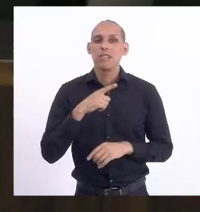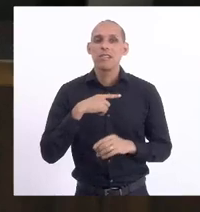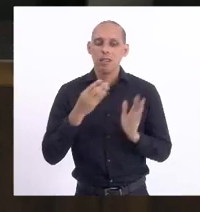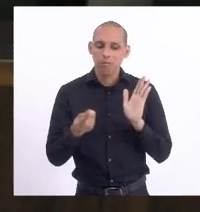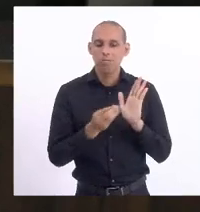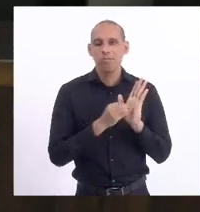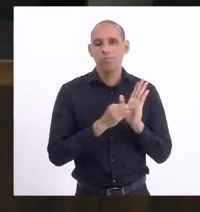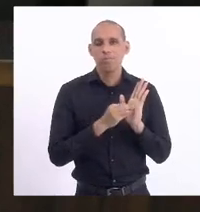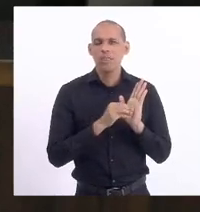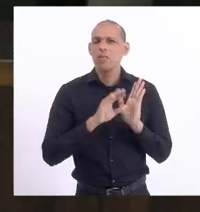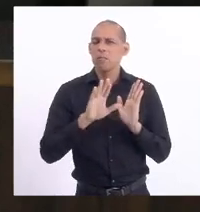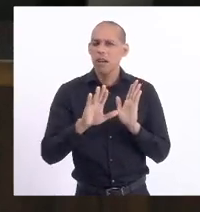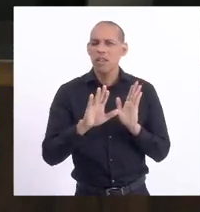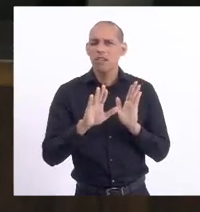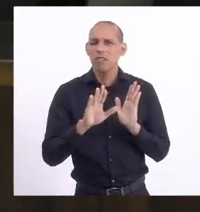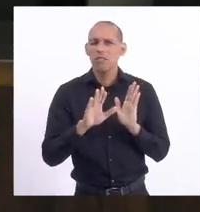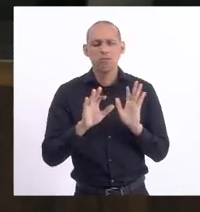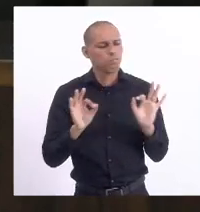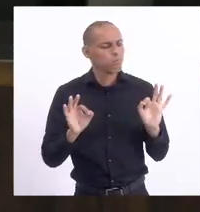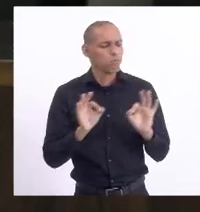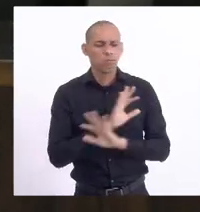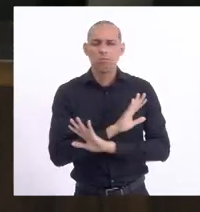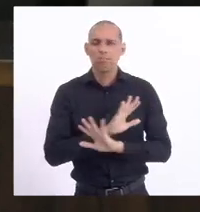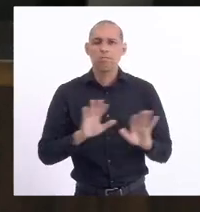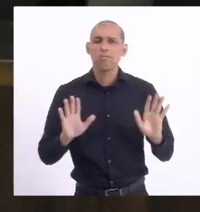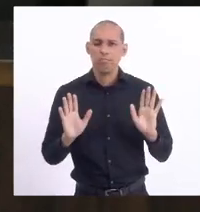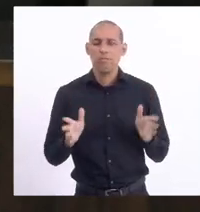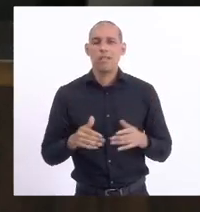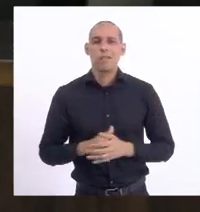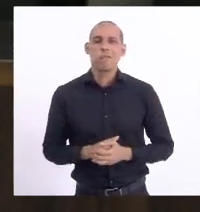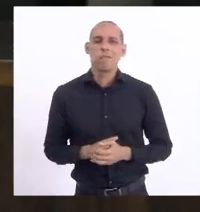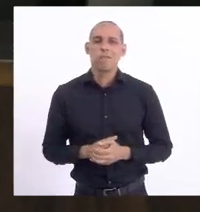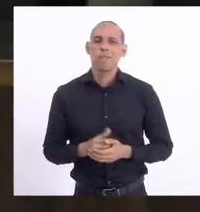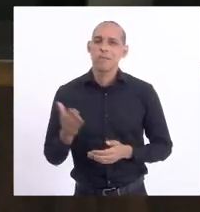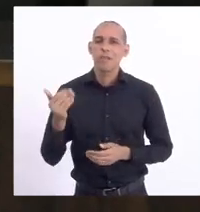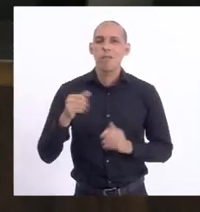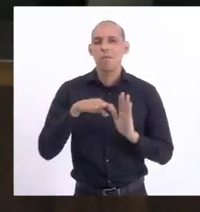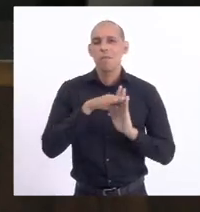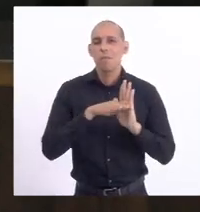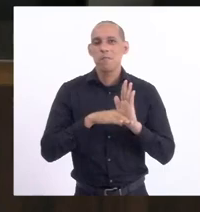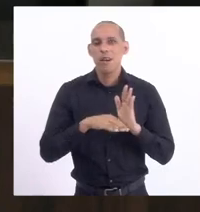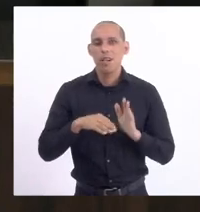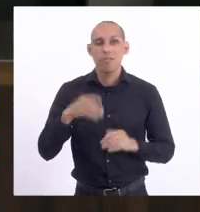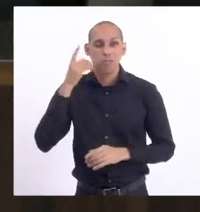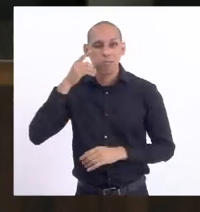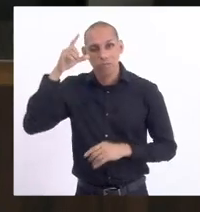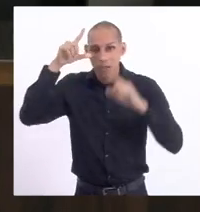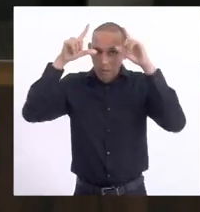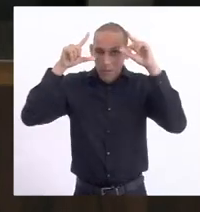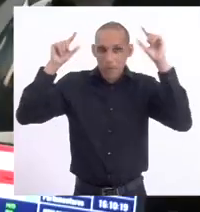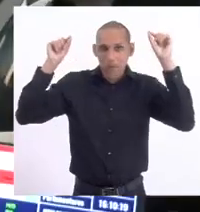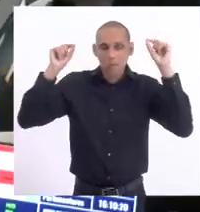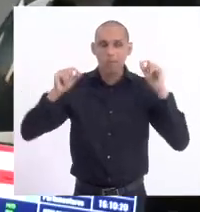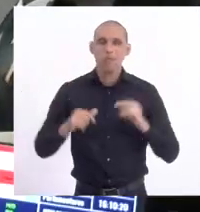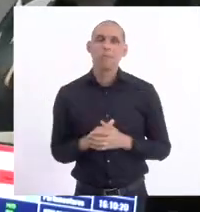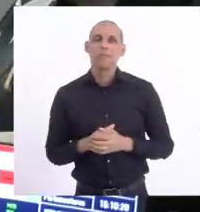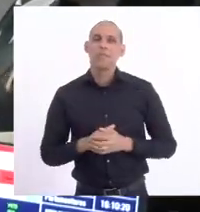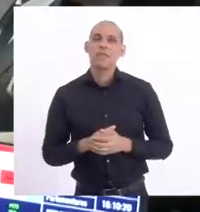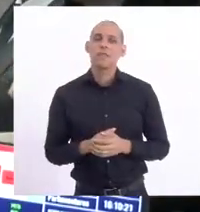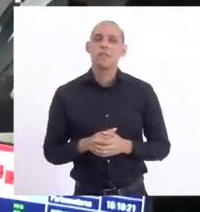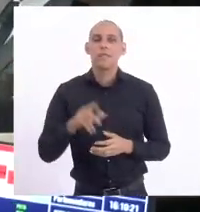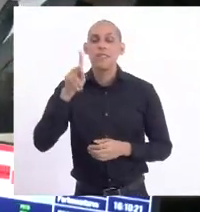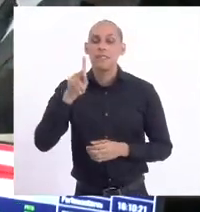anexação. Mas está resolvida a questão e vamos para a pauta. Deputada enfermeira, por favor.